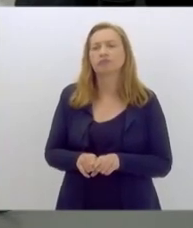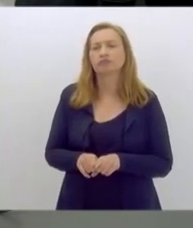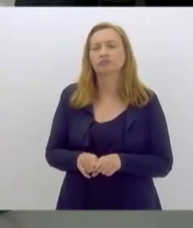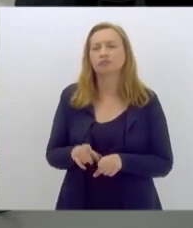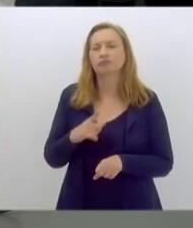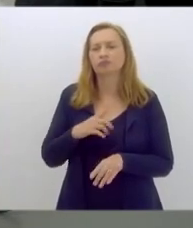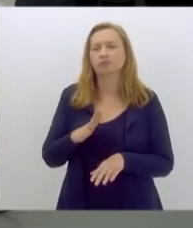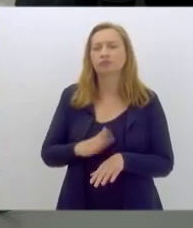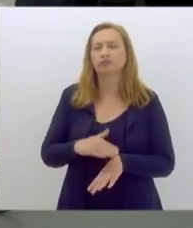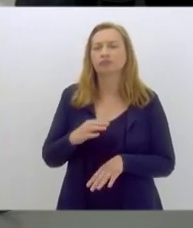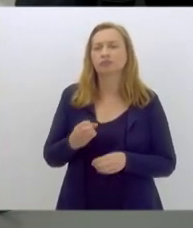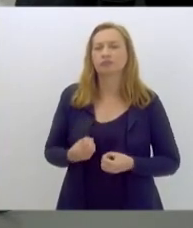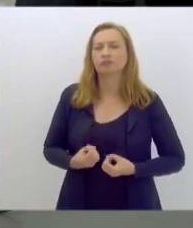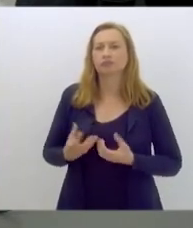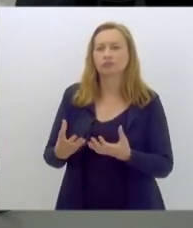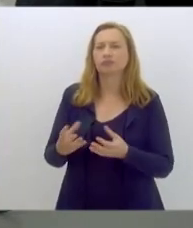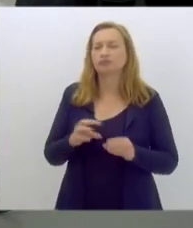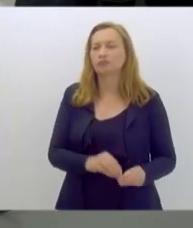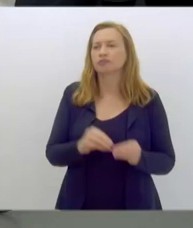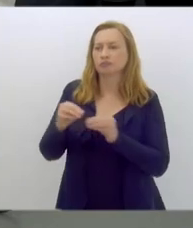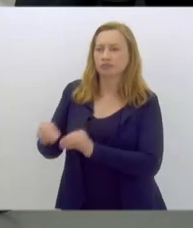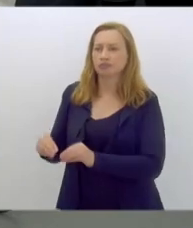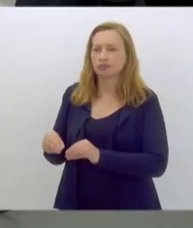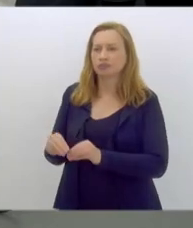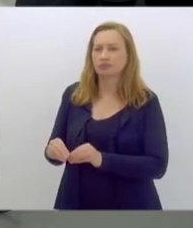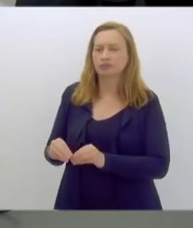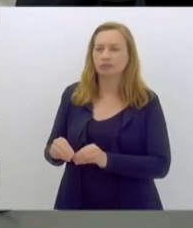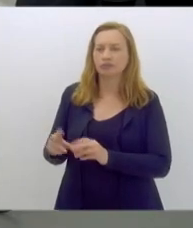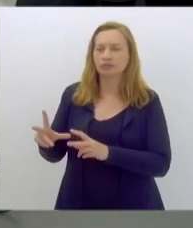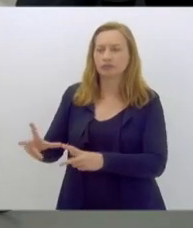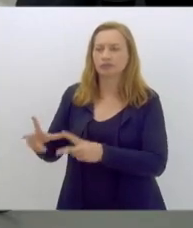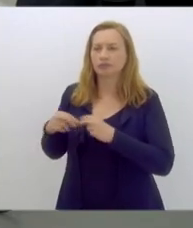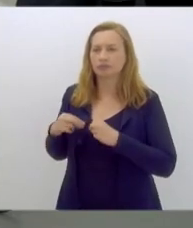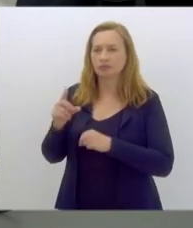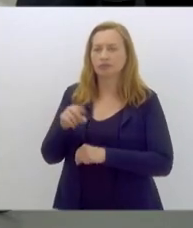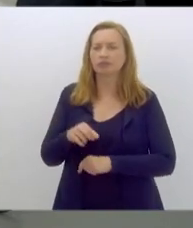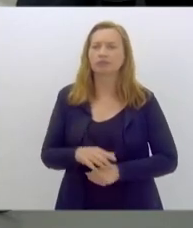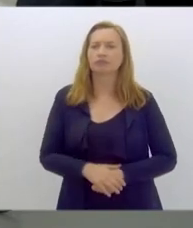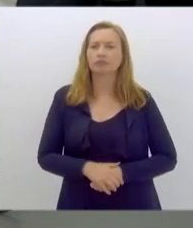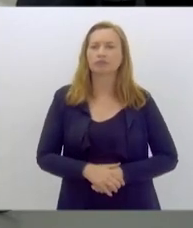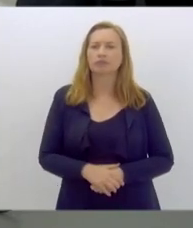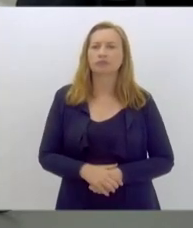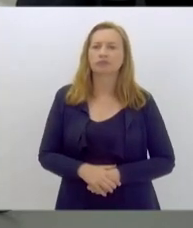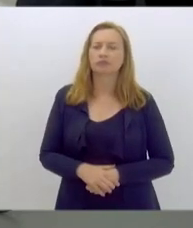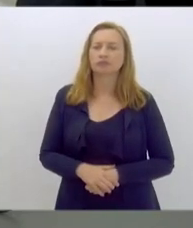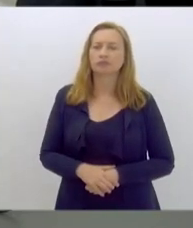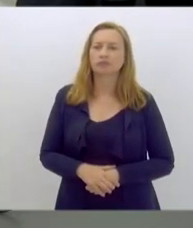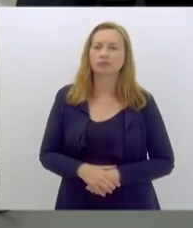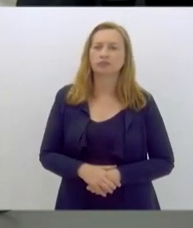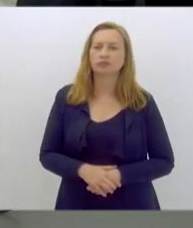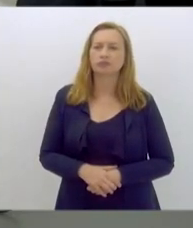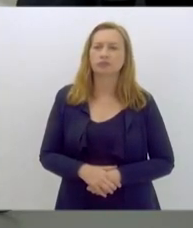existam doações e as transferências que são as heranças né o